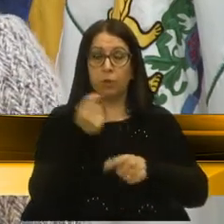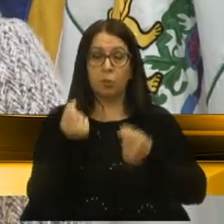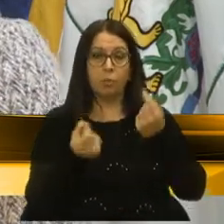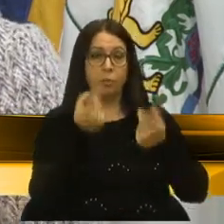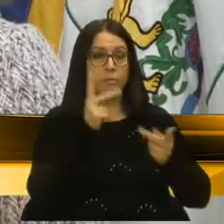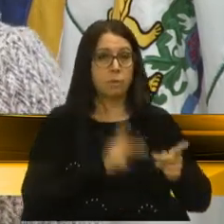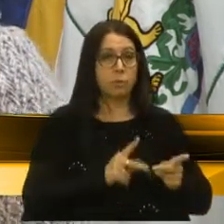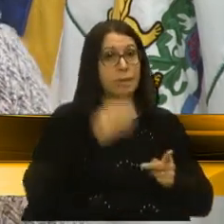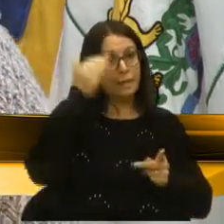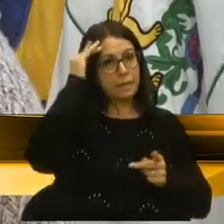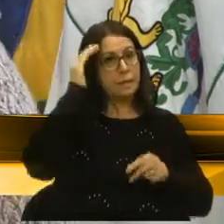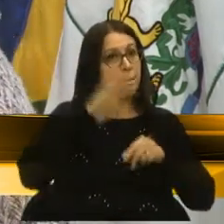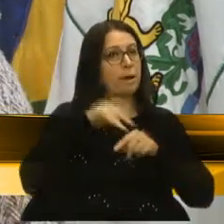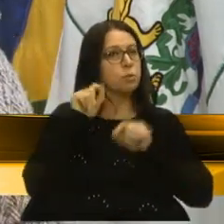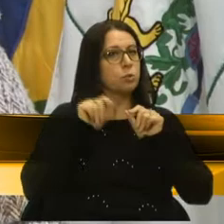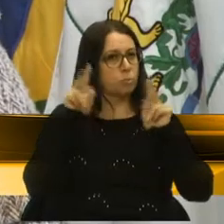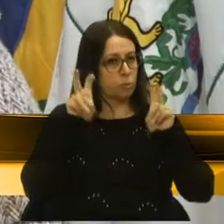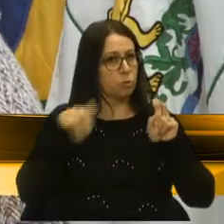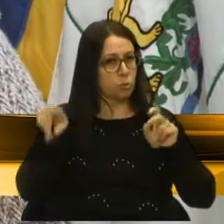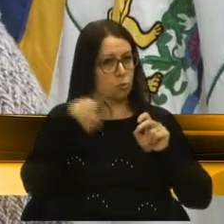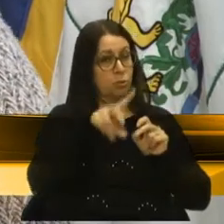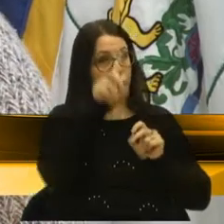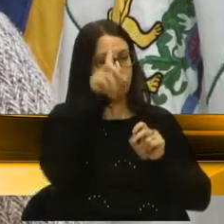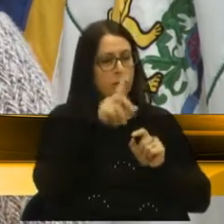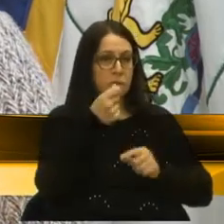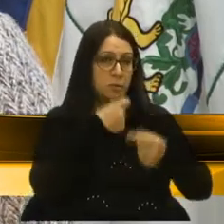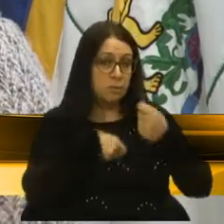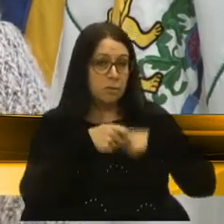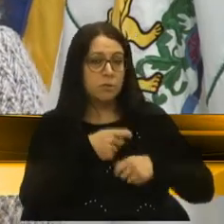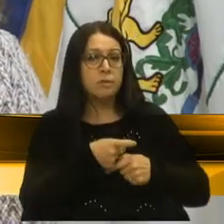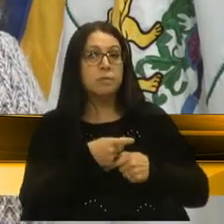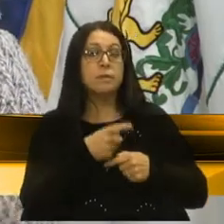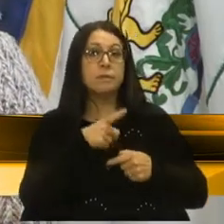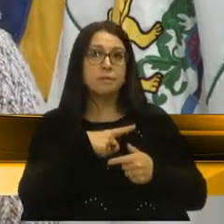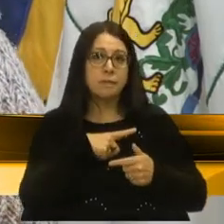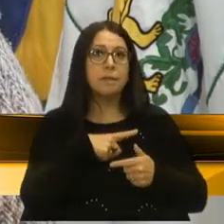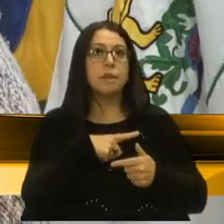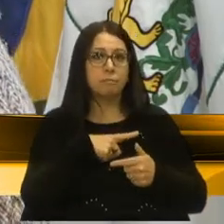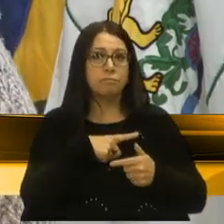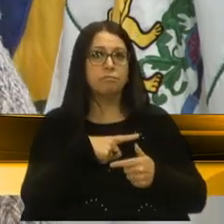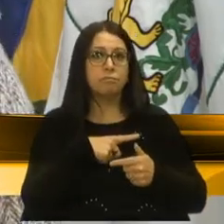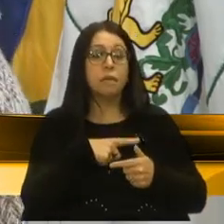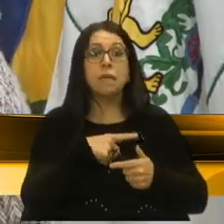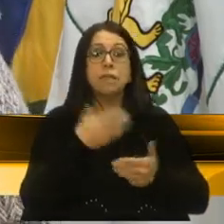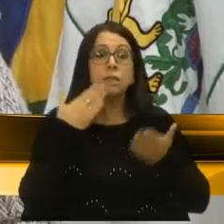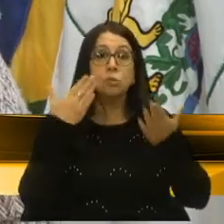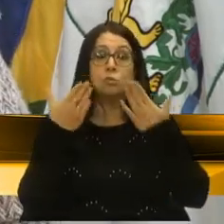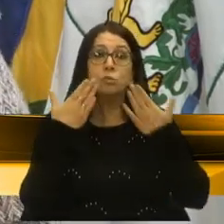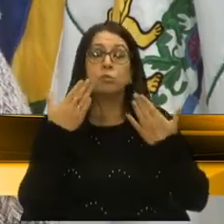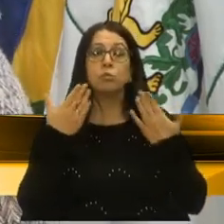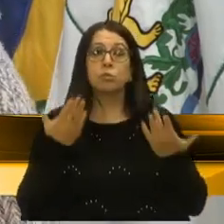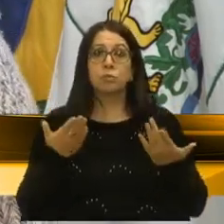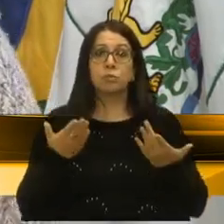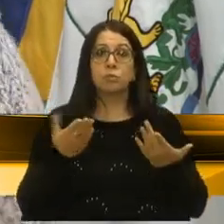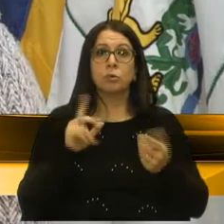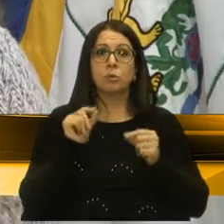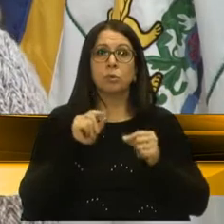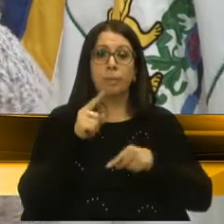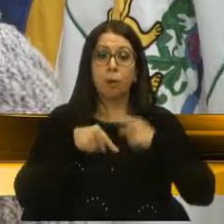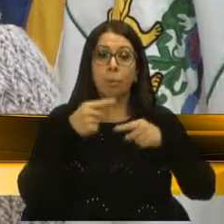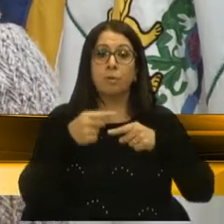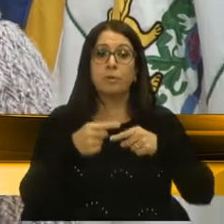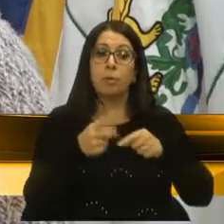pessoas que entendem mais, né, sobre essa questão de direito administrativo, há essa dúvida sobre a questão da